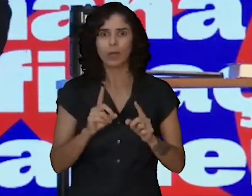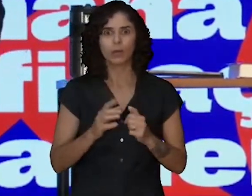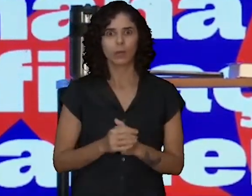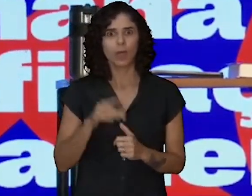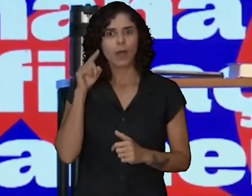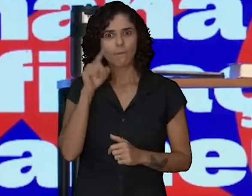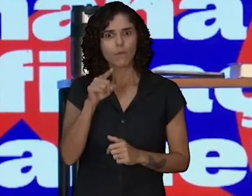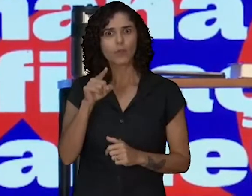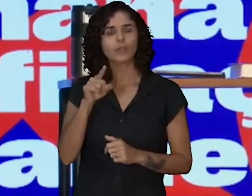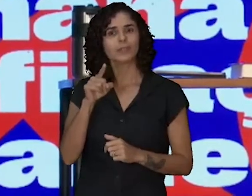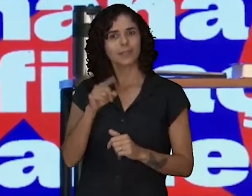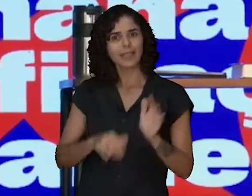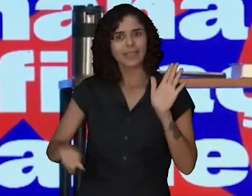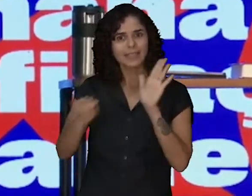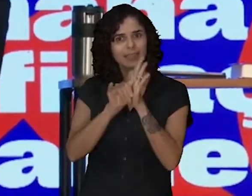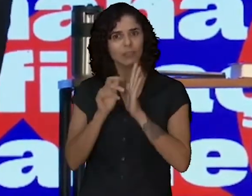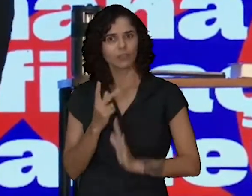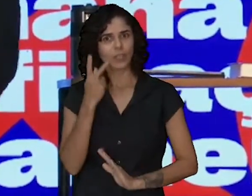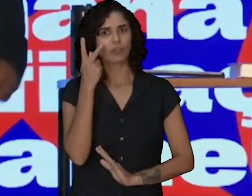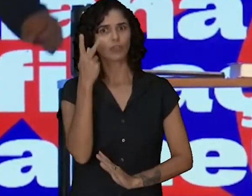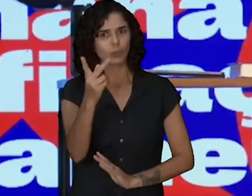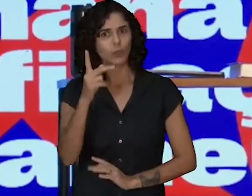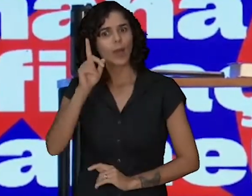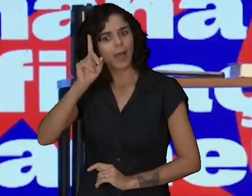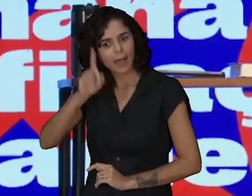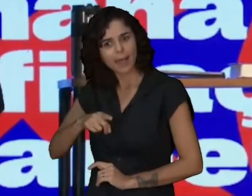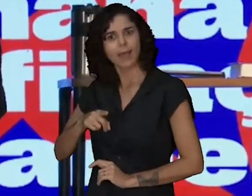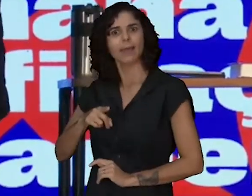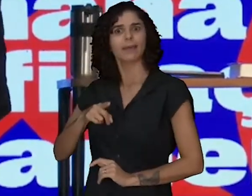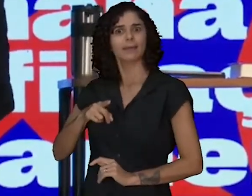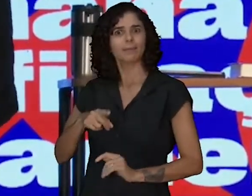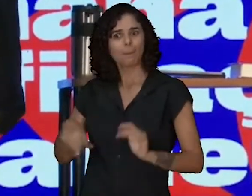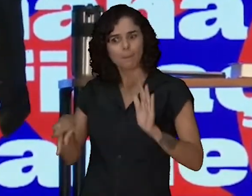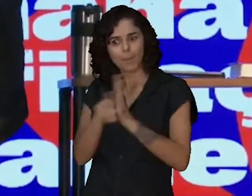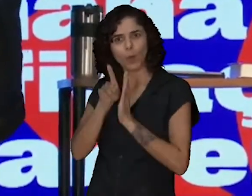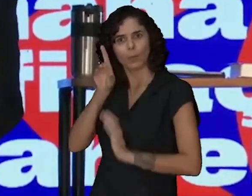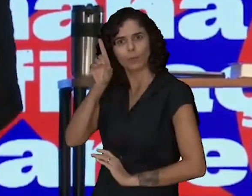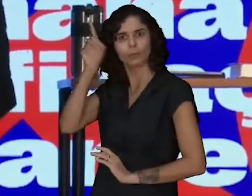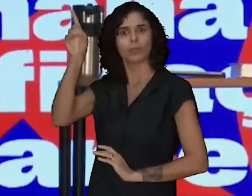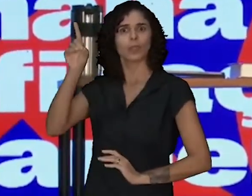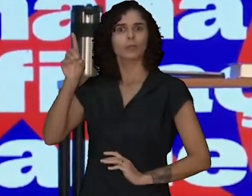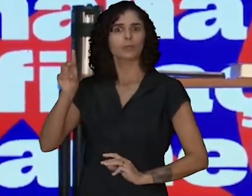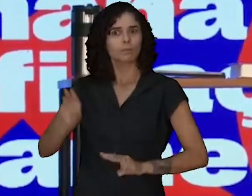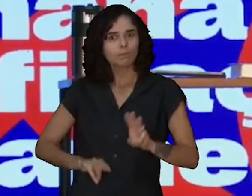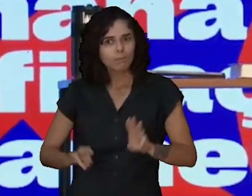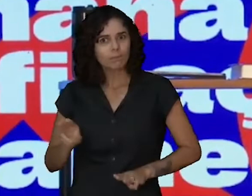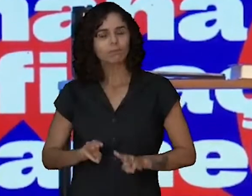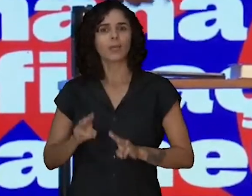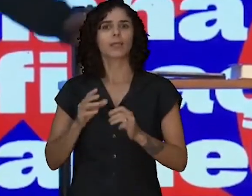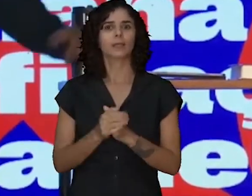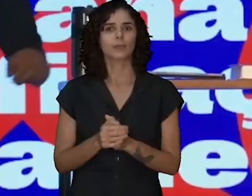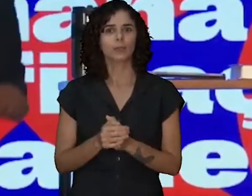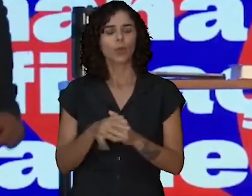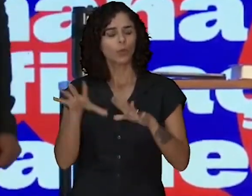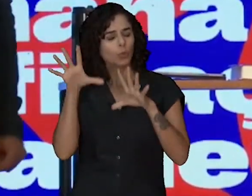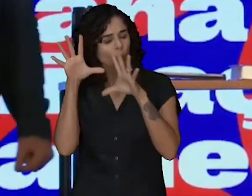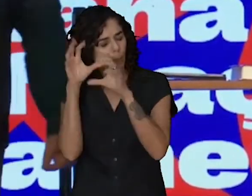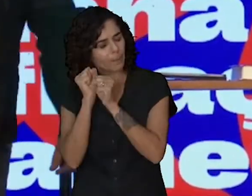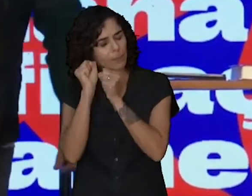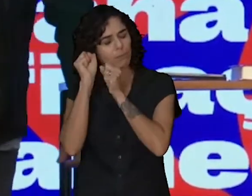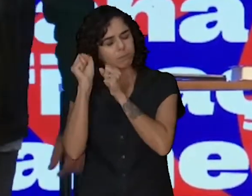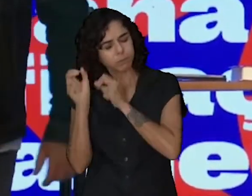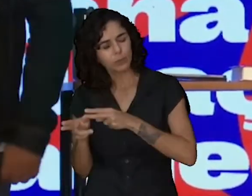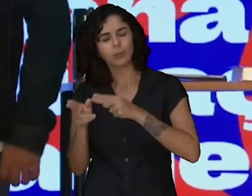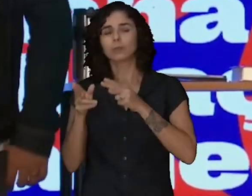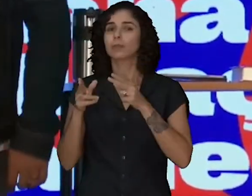acorda até você deitar. E quando você está dormindo, sonhando ou com insônia, você ainda é ministro